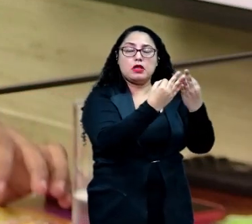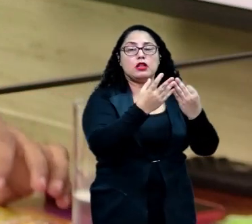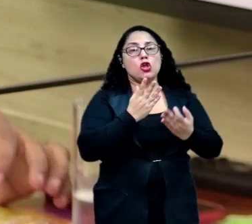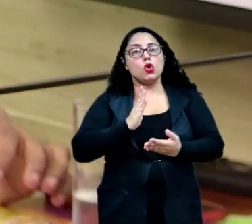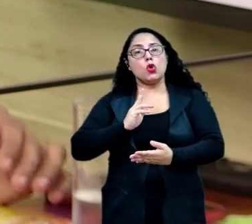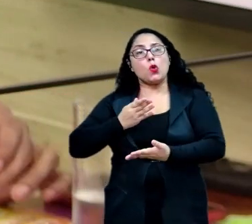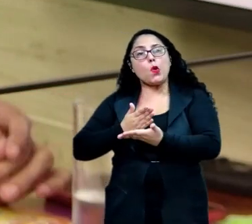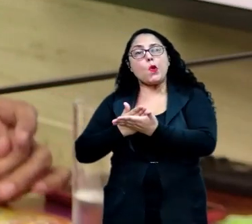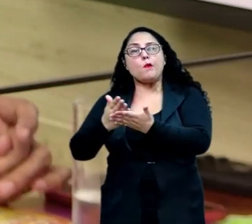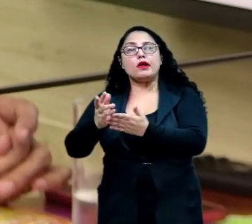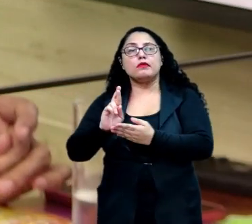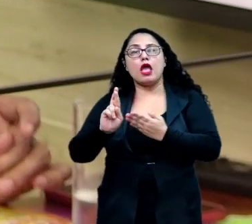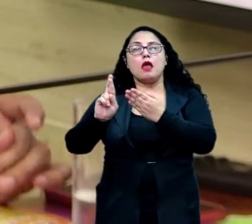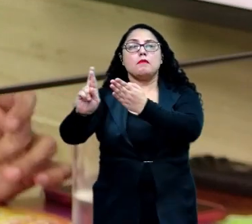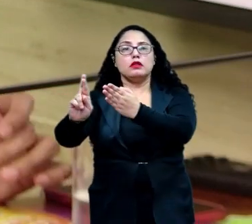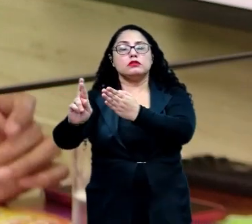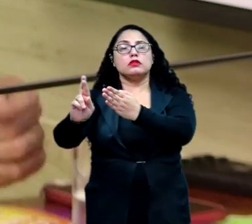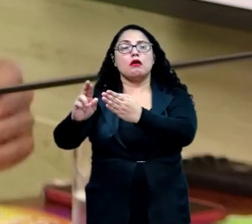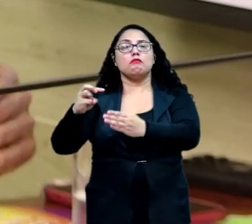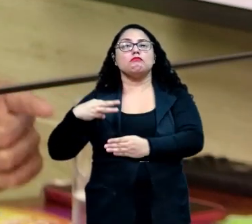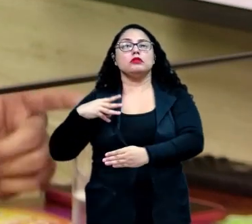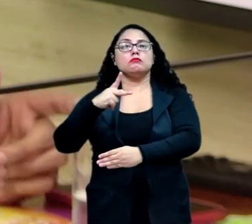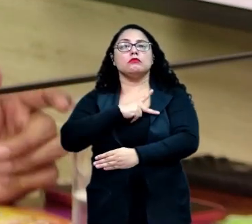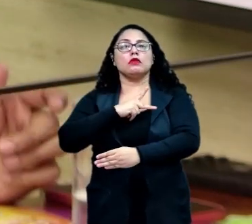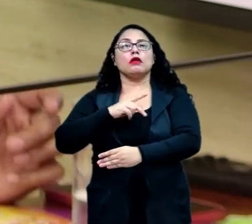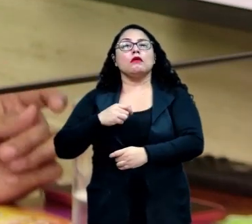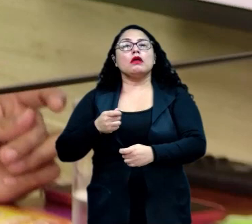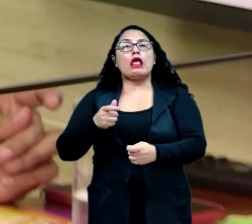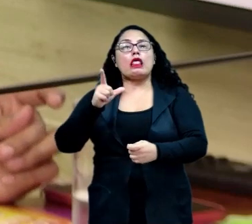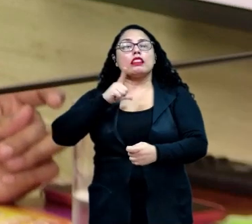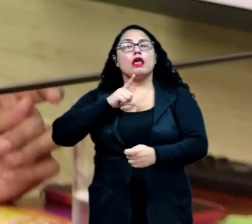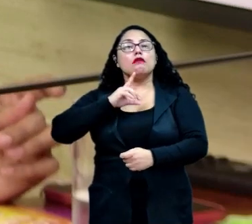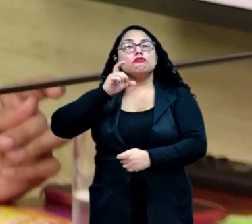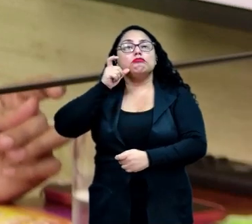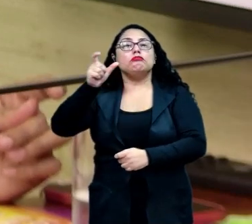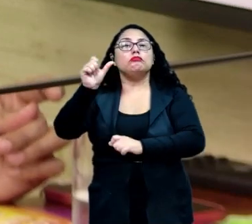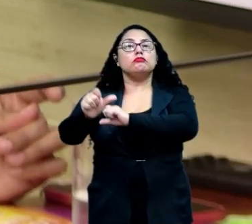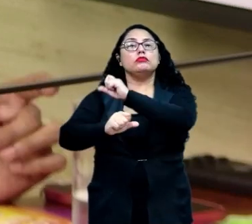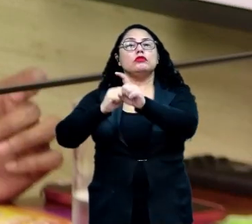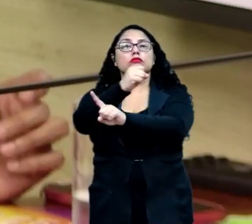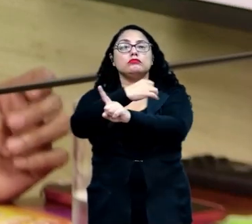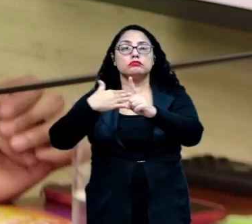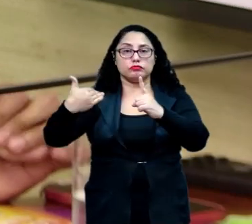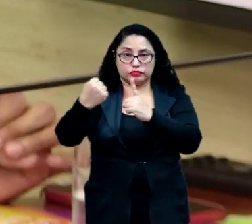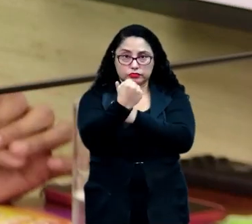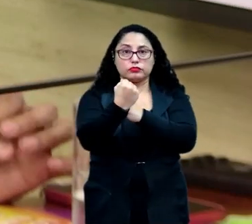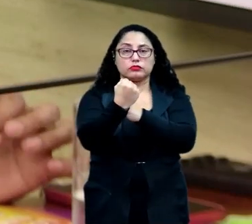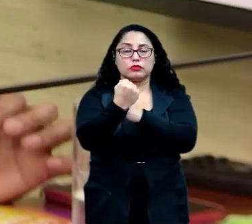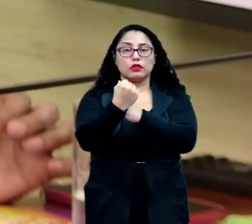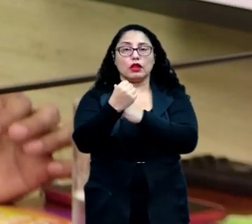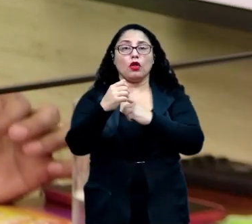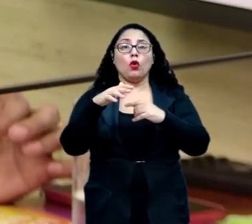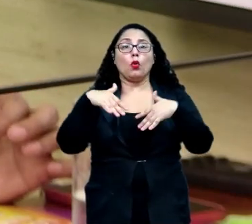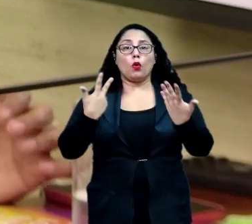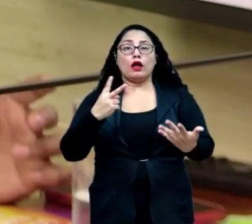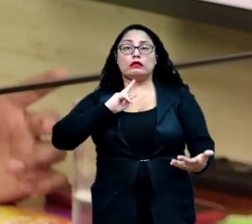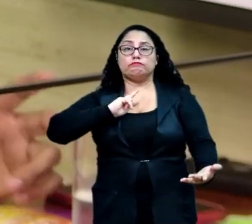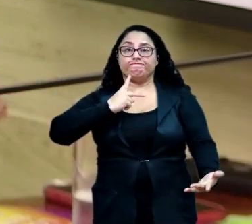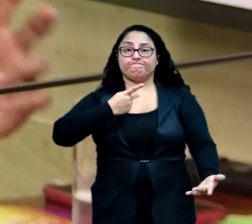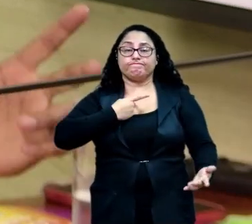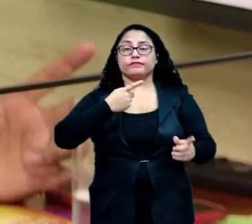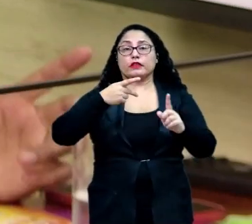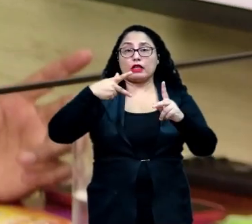ser representada pelo Ministério Público para fazer valer o interesse dela. Sobre a questão da transexualização,